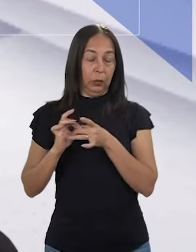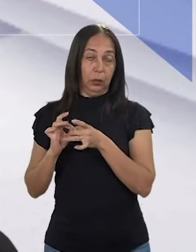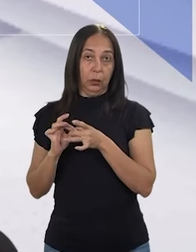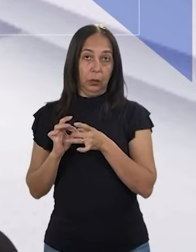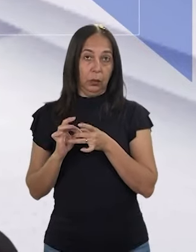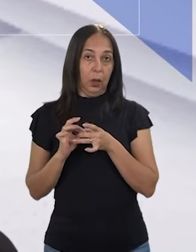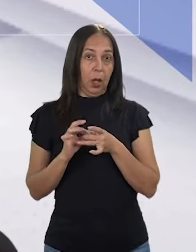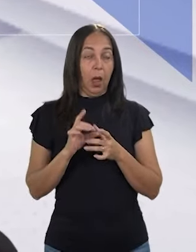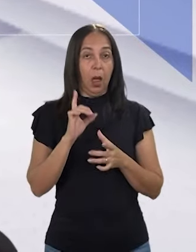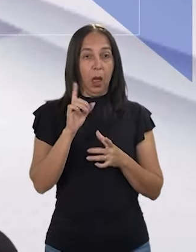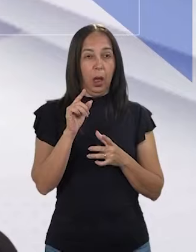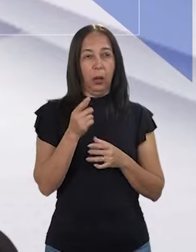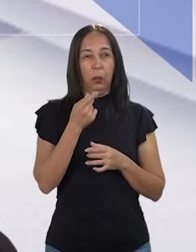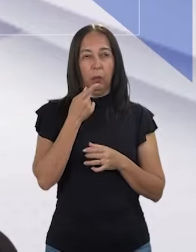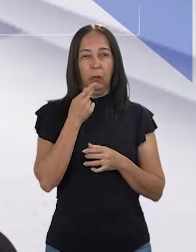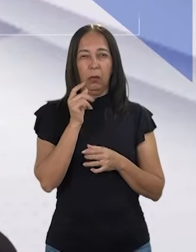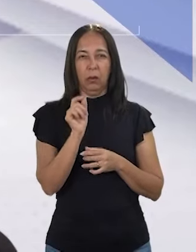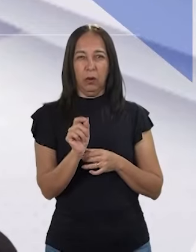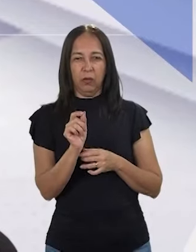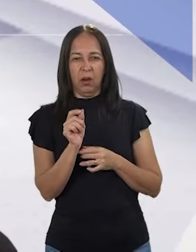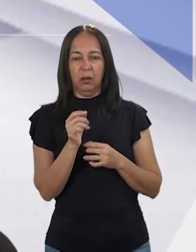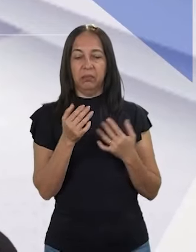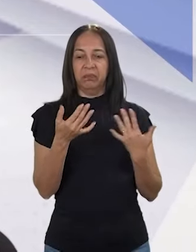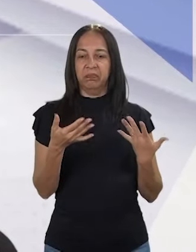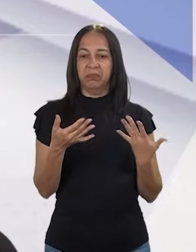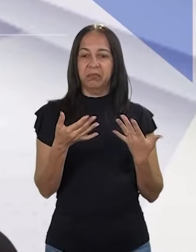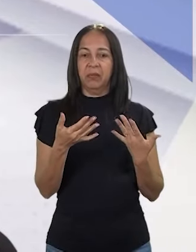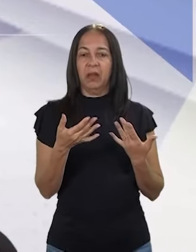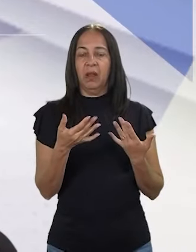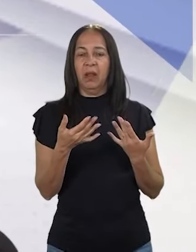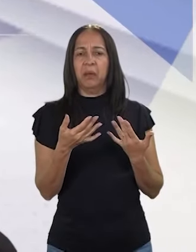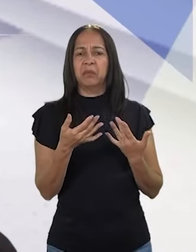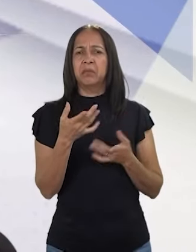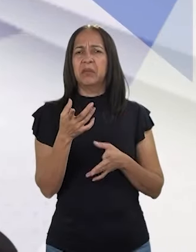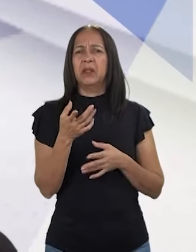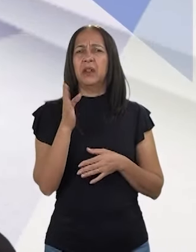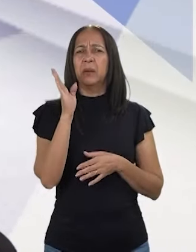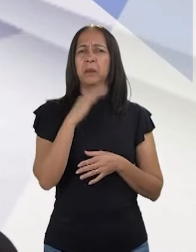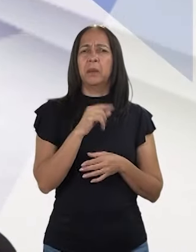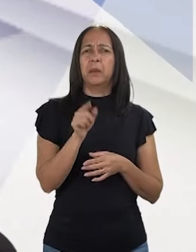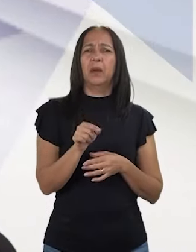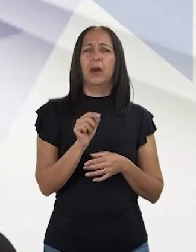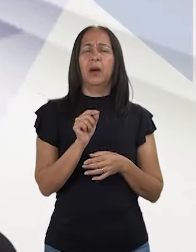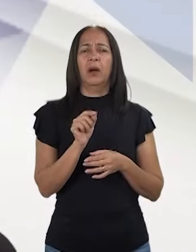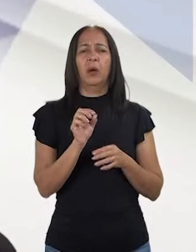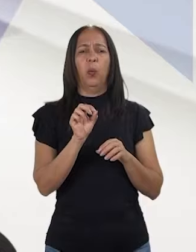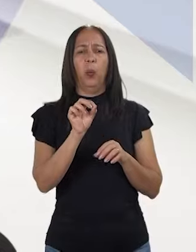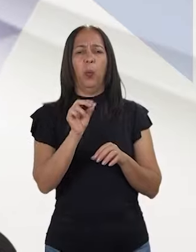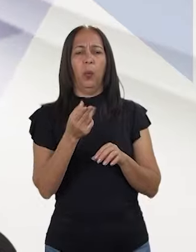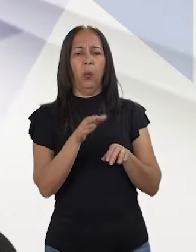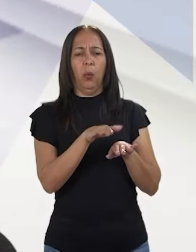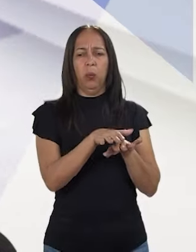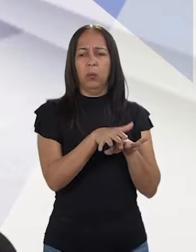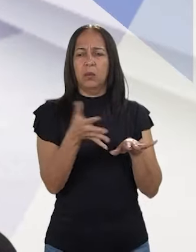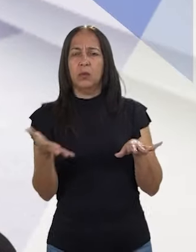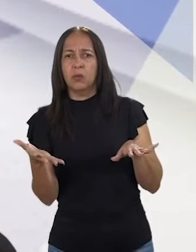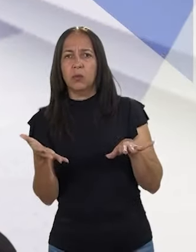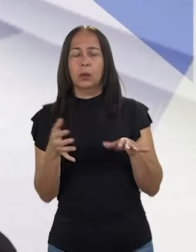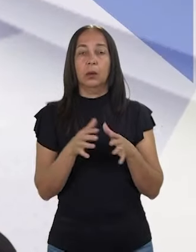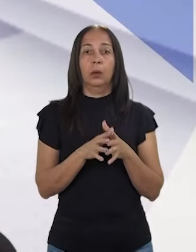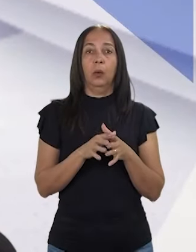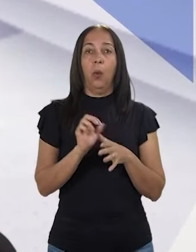eh eh expressões de racismo de maus tratos ou então de exclusão ou de algum tipo